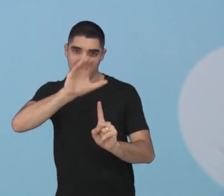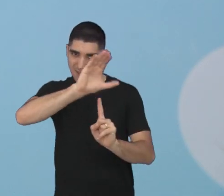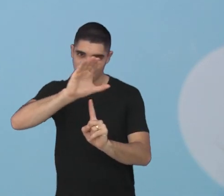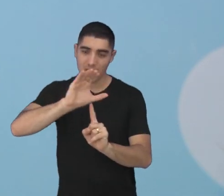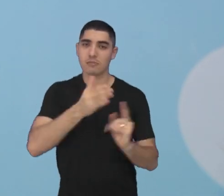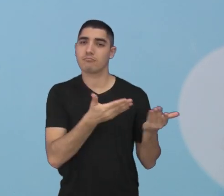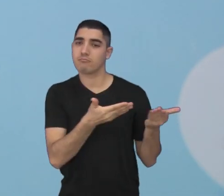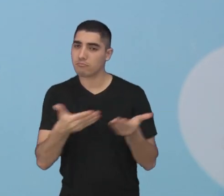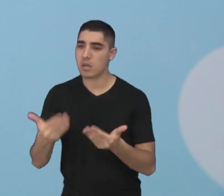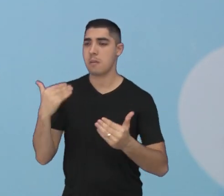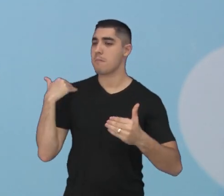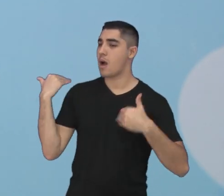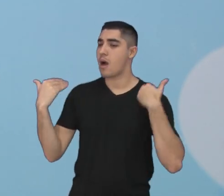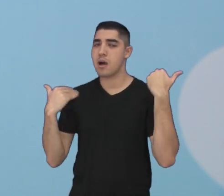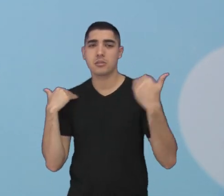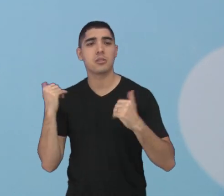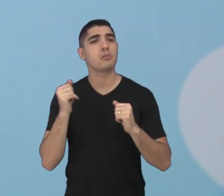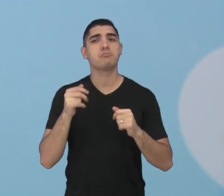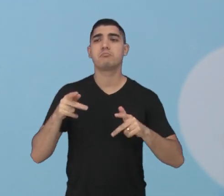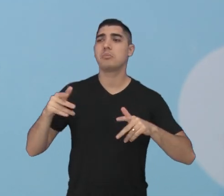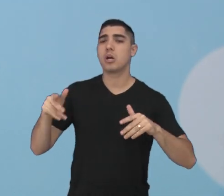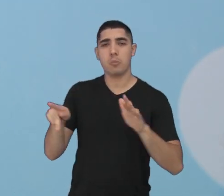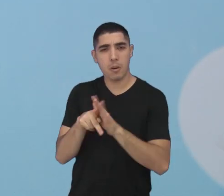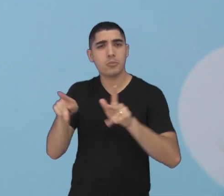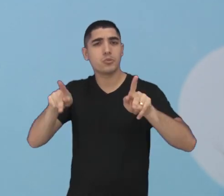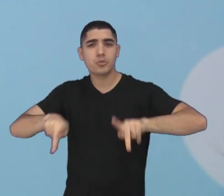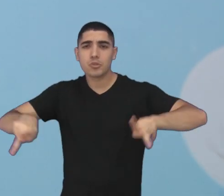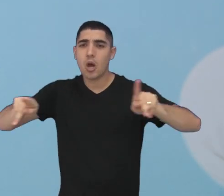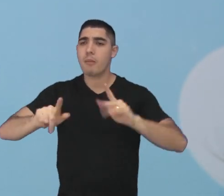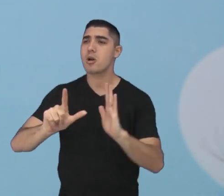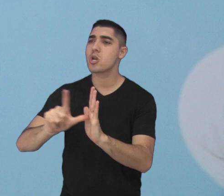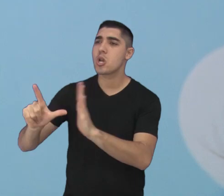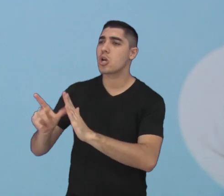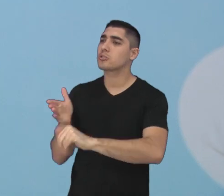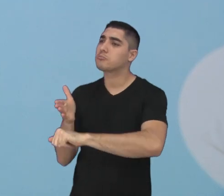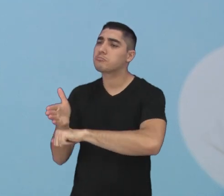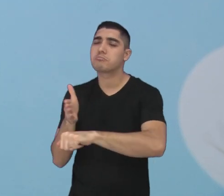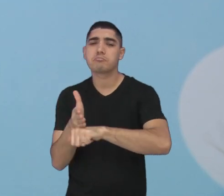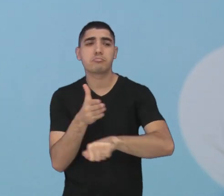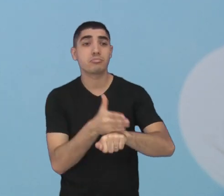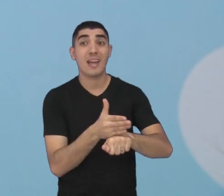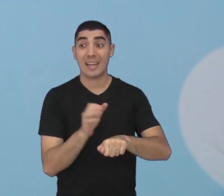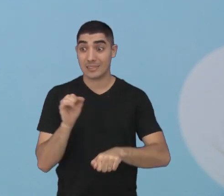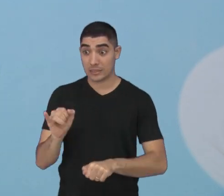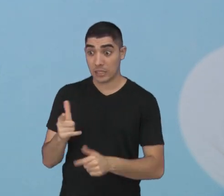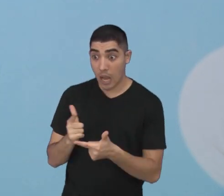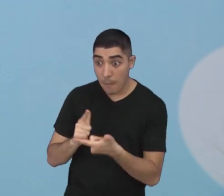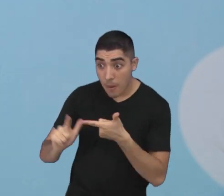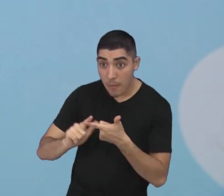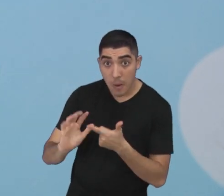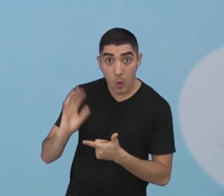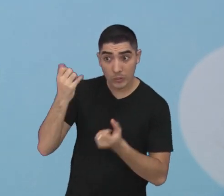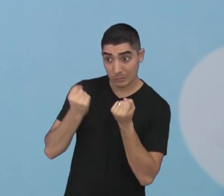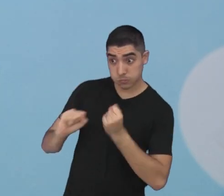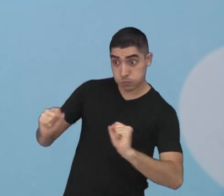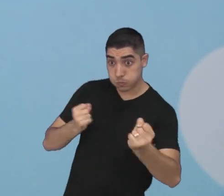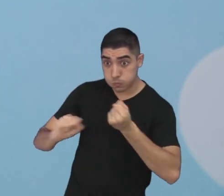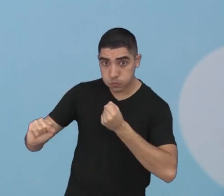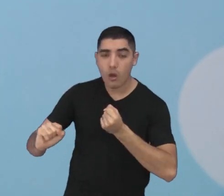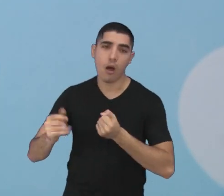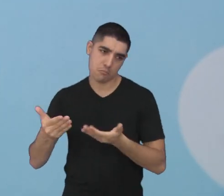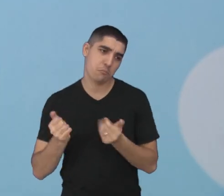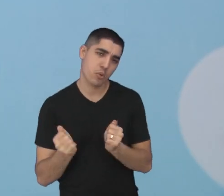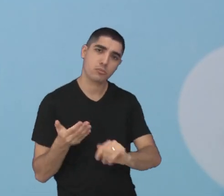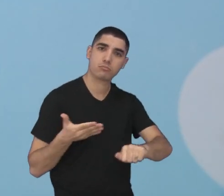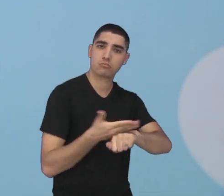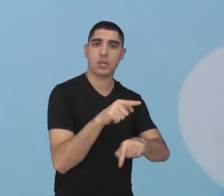venha, passeie, utilize as áreas comuns convencionais do shopping e tenha a segurança de ter esse espaço para uma necessidade. Mas aqui não é